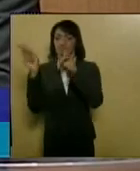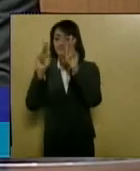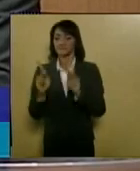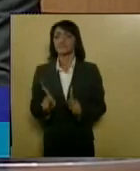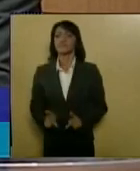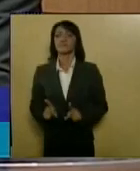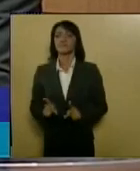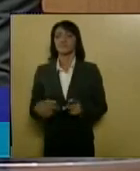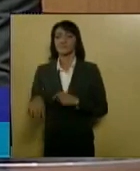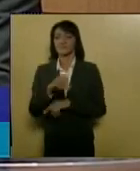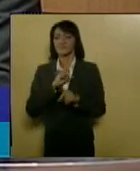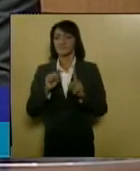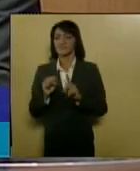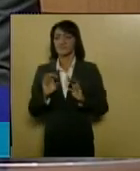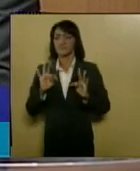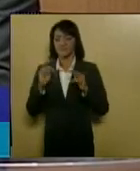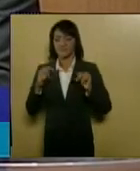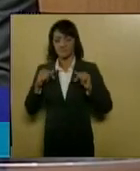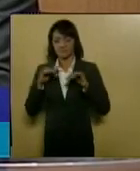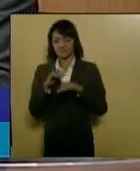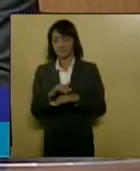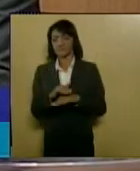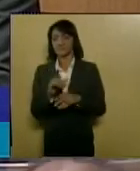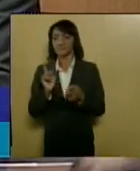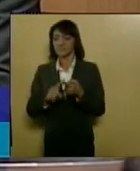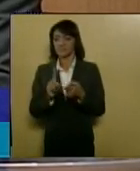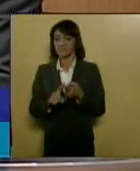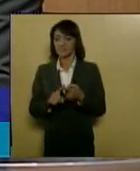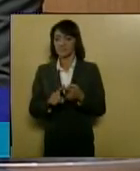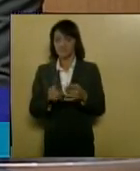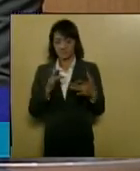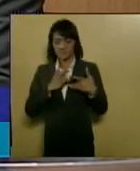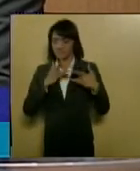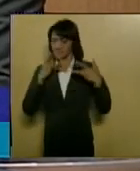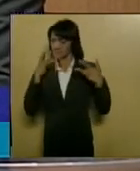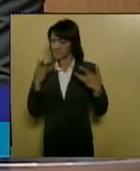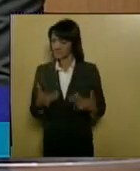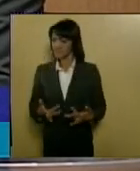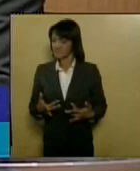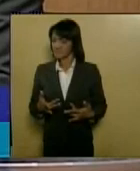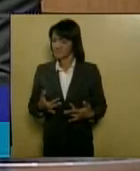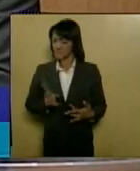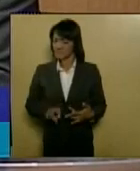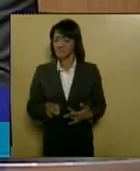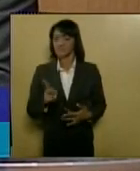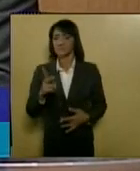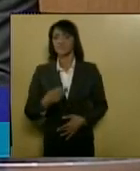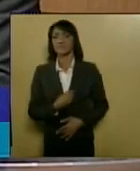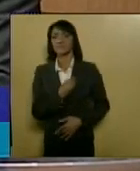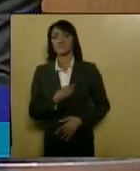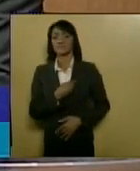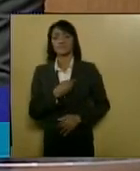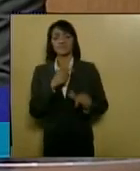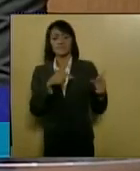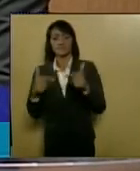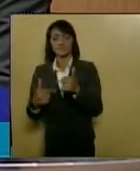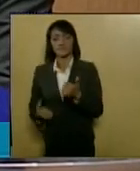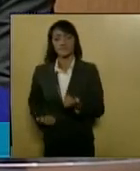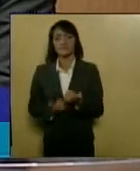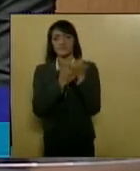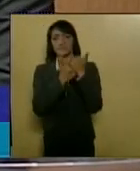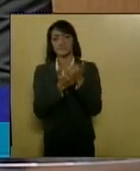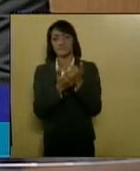na integração nacional. Vocação e solidariedade emanada de quantas vezes esteve presente em ações de apoio